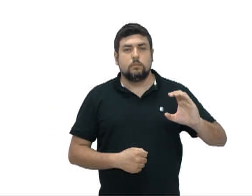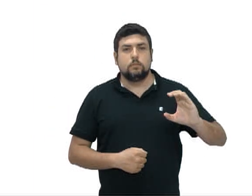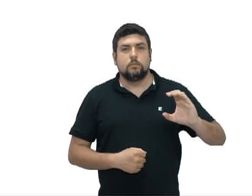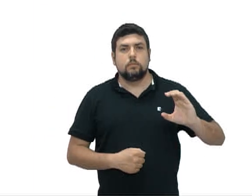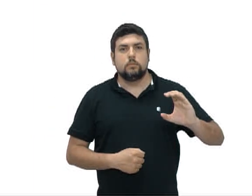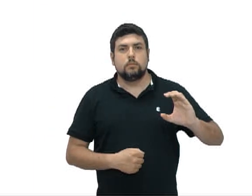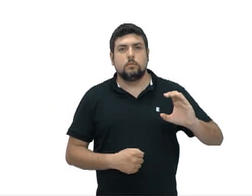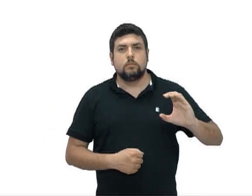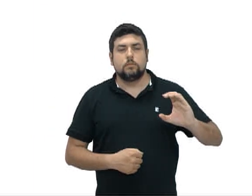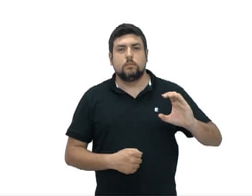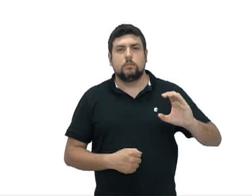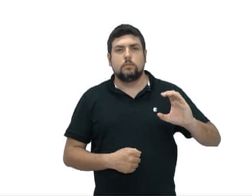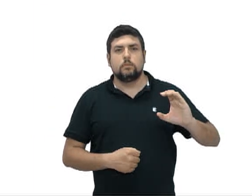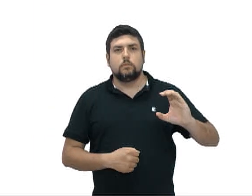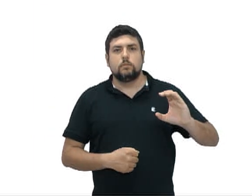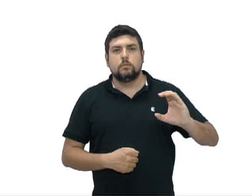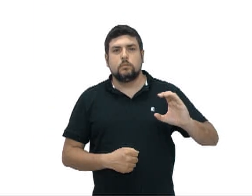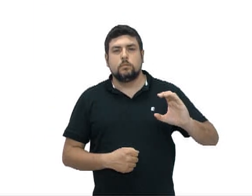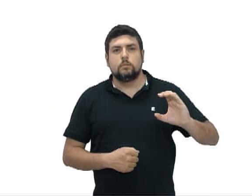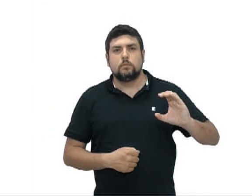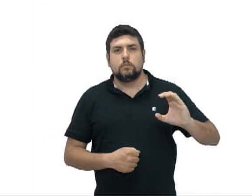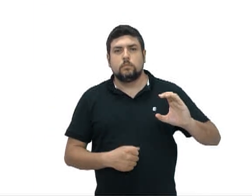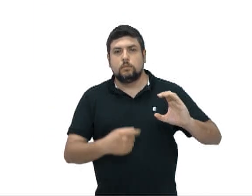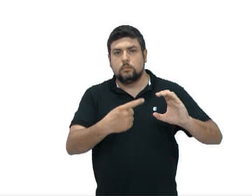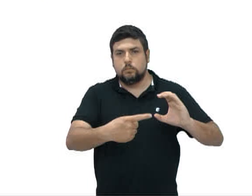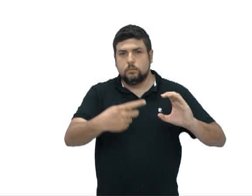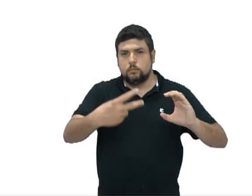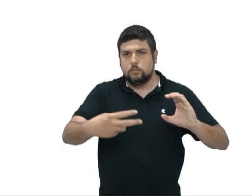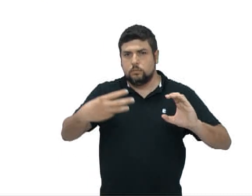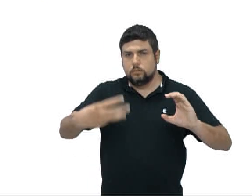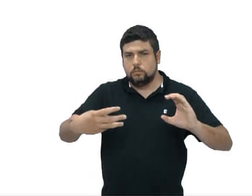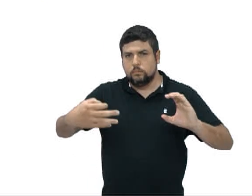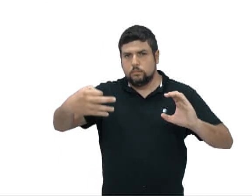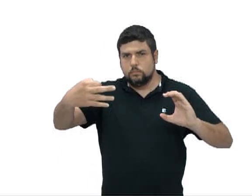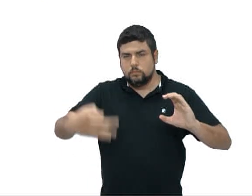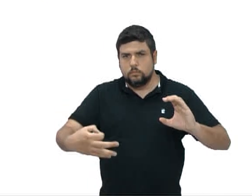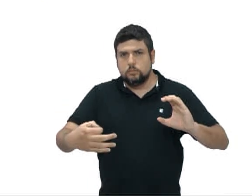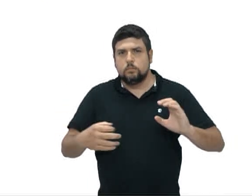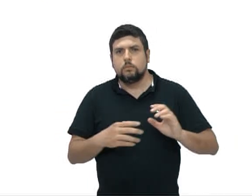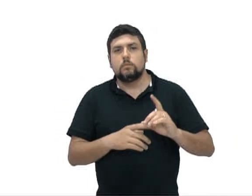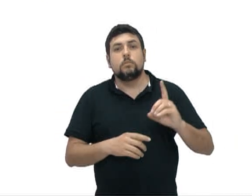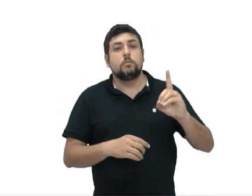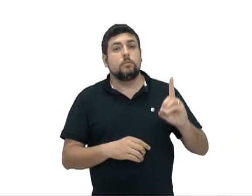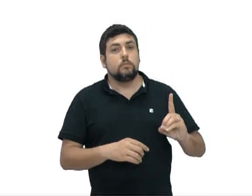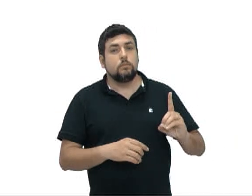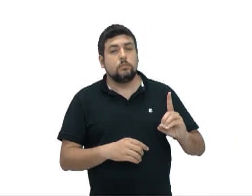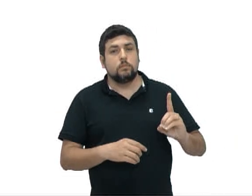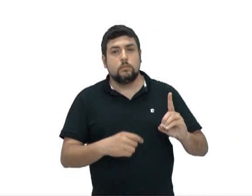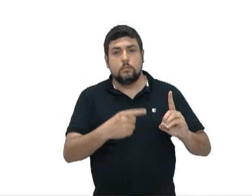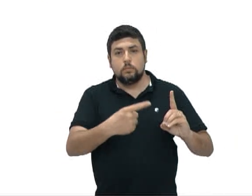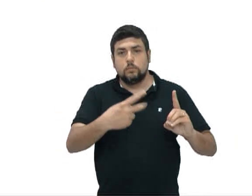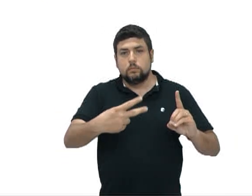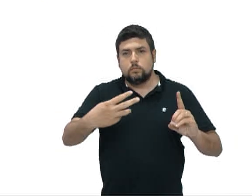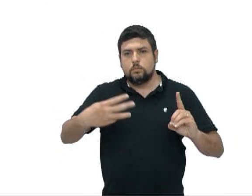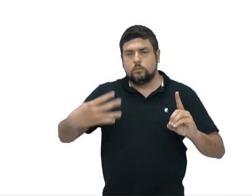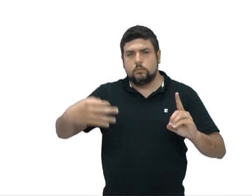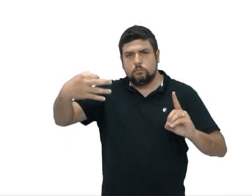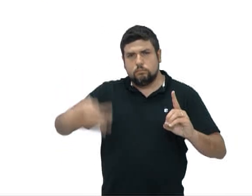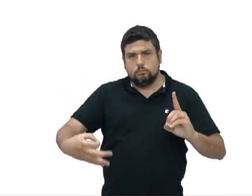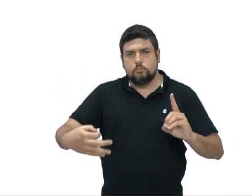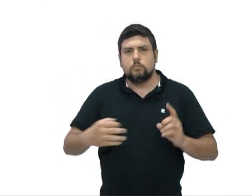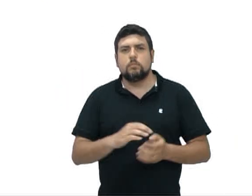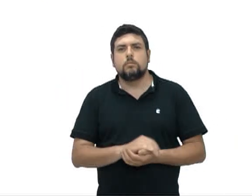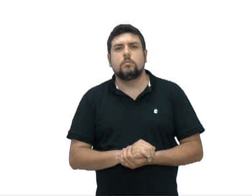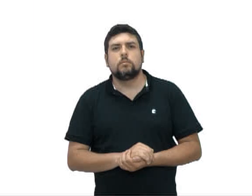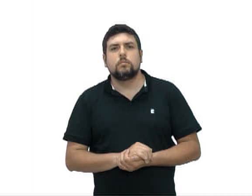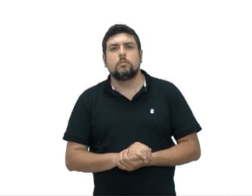C, a 1, a 2 e a 3 estão corretas? E por fim, D, todas estão corretas? Então,